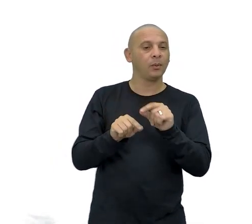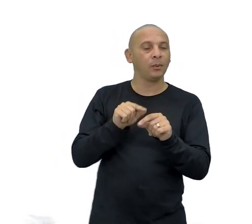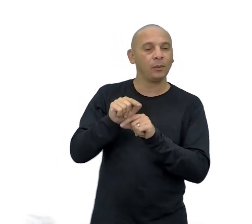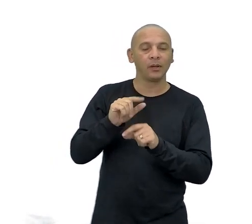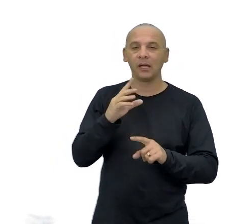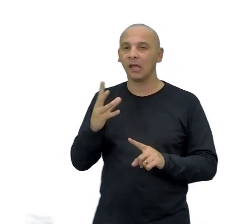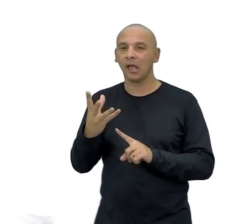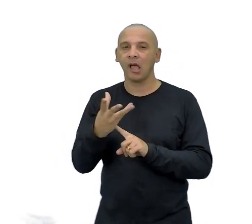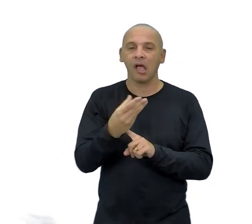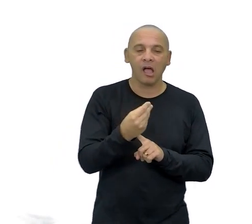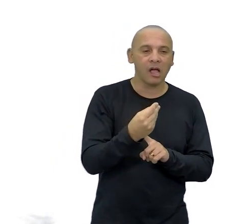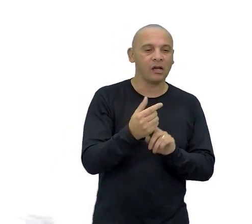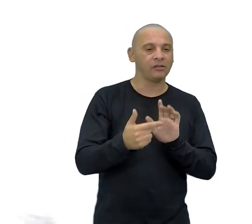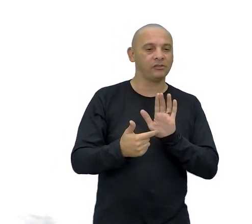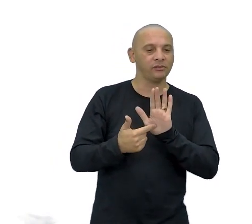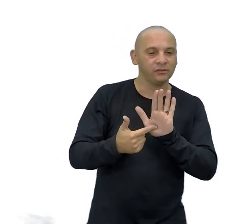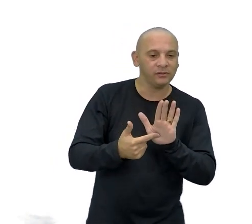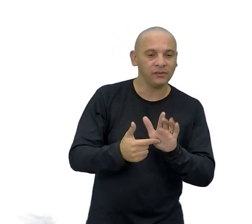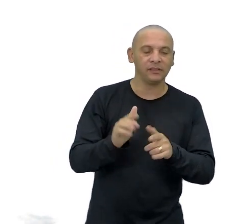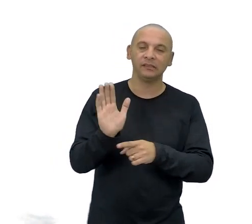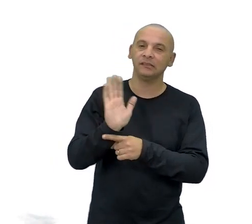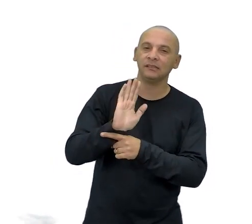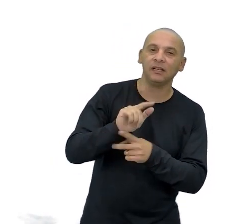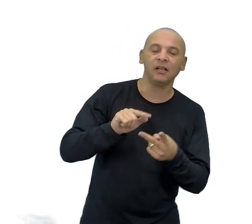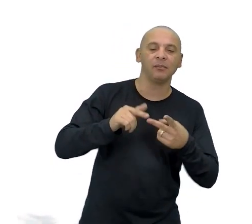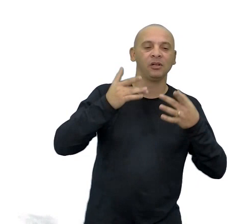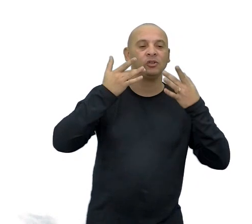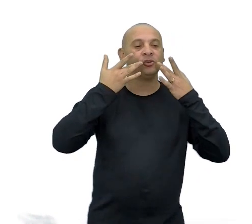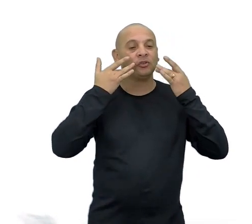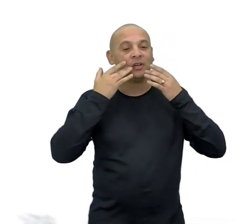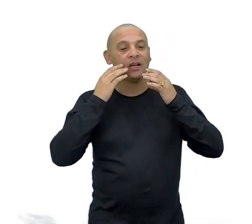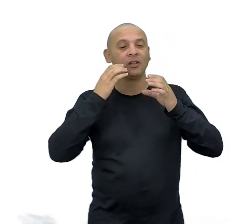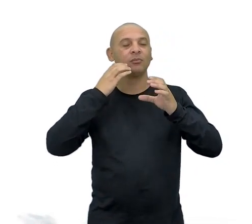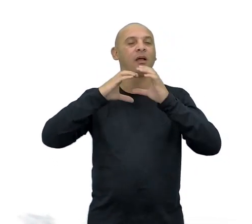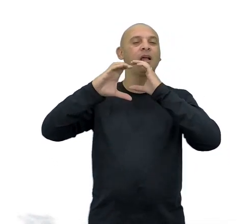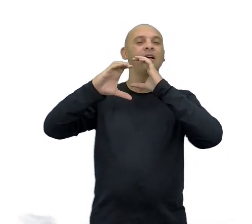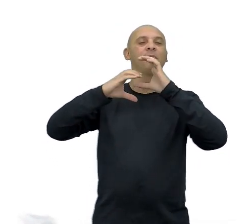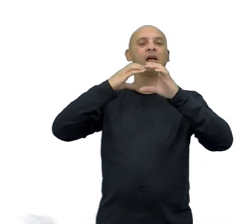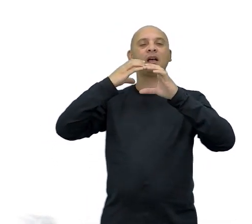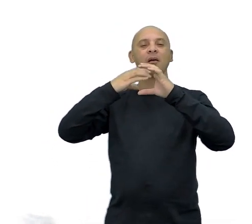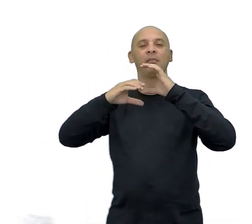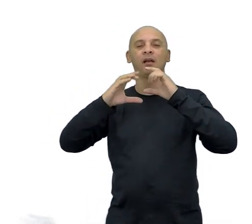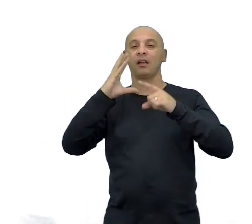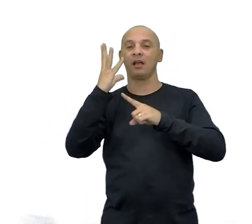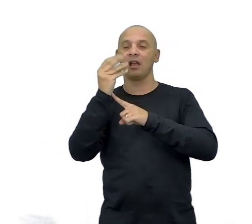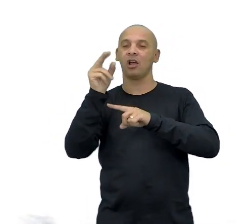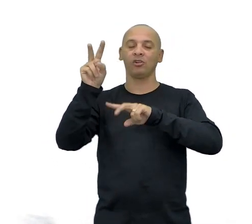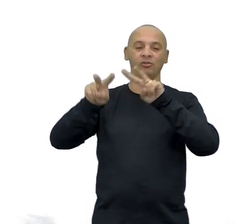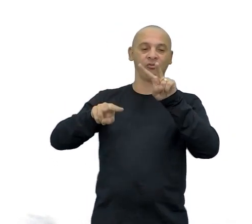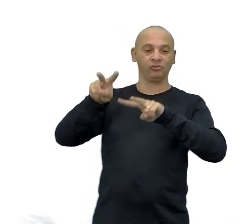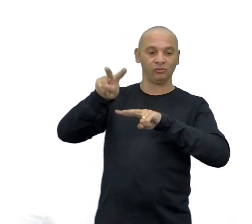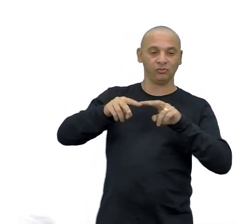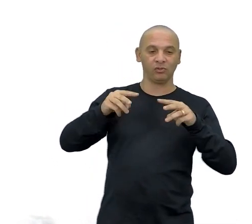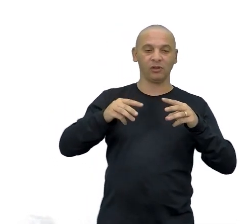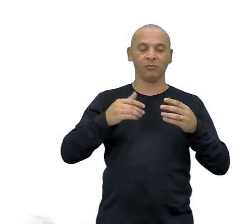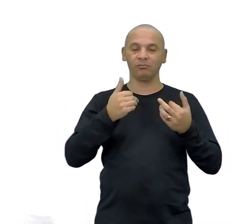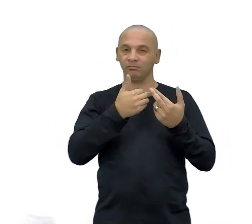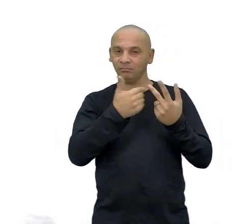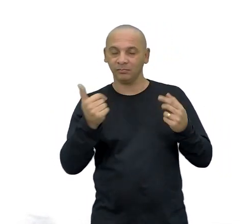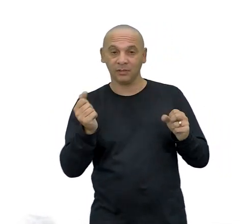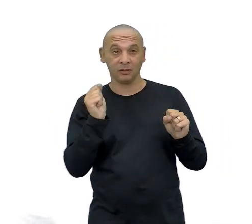manifestações artísticas, por exemplo, cinema, teatro, músicas, artes visuais e midiáticas,